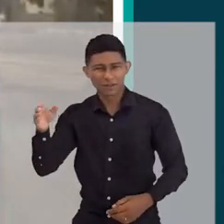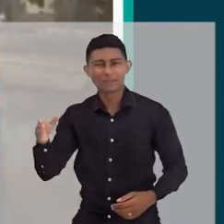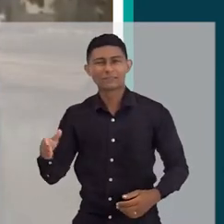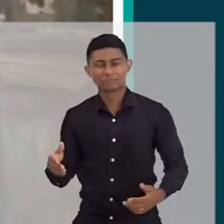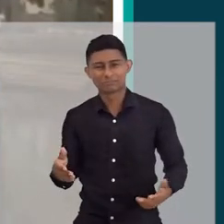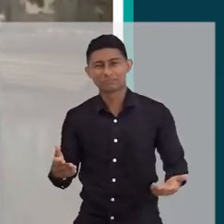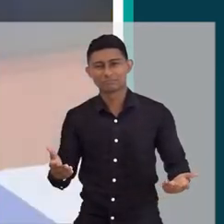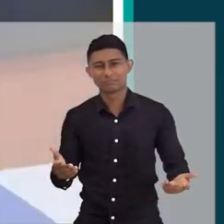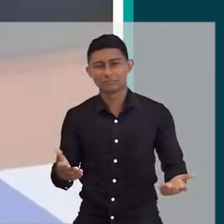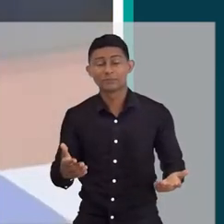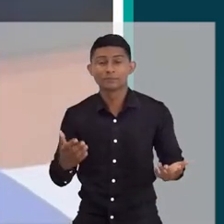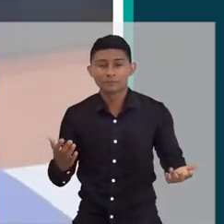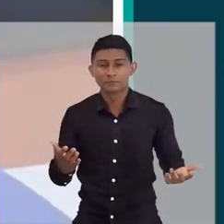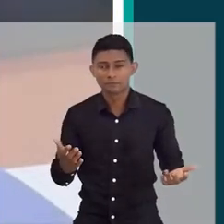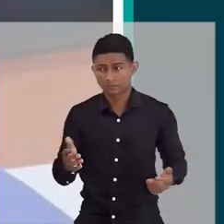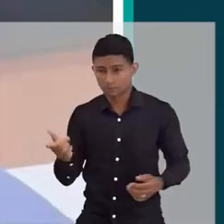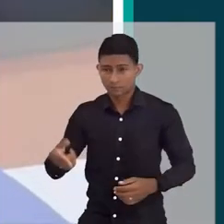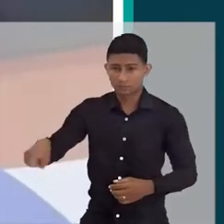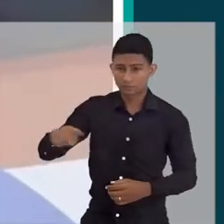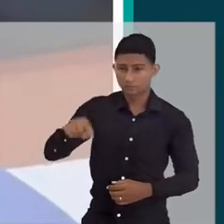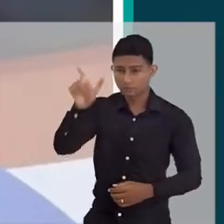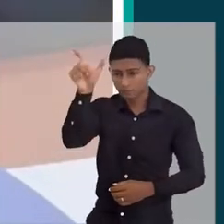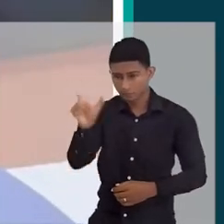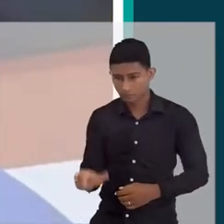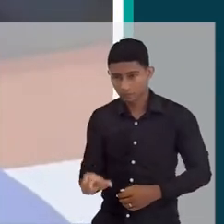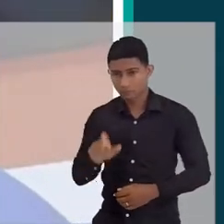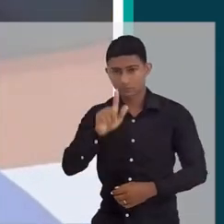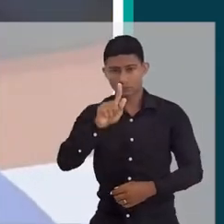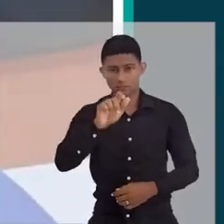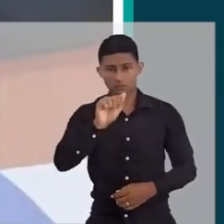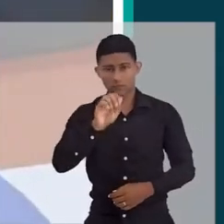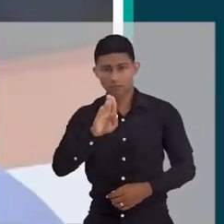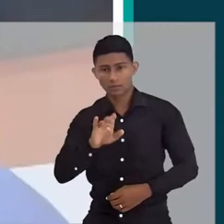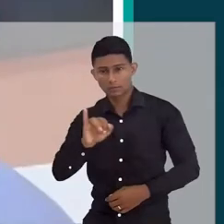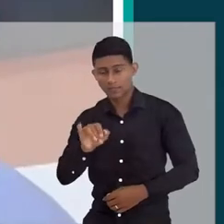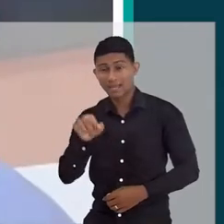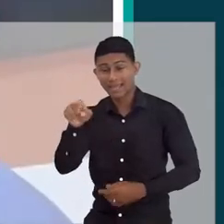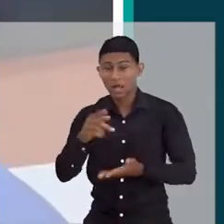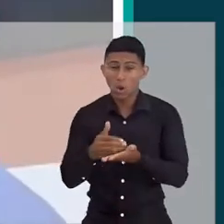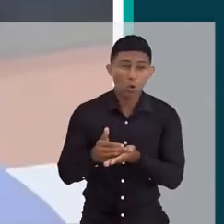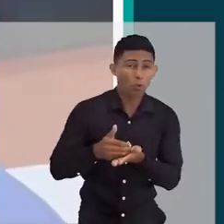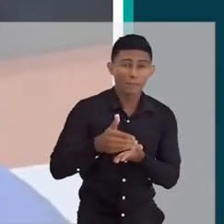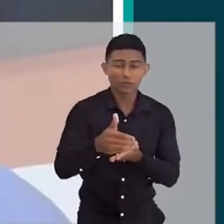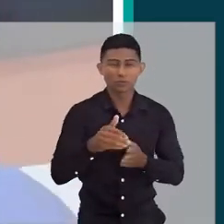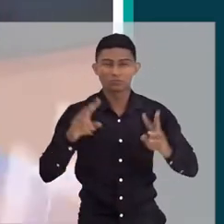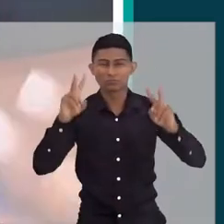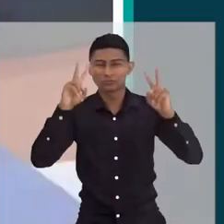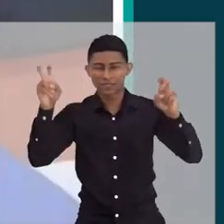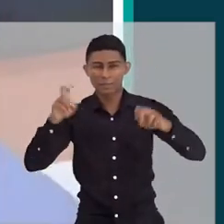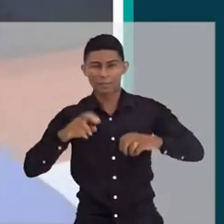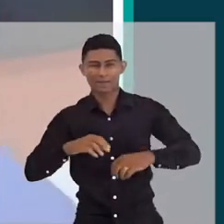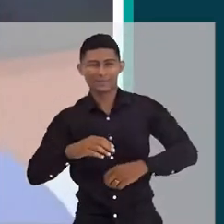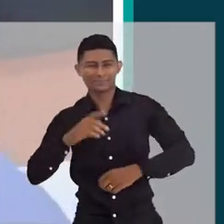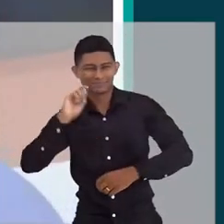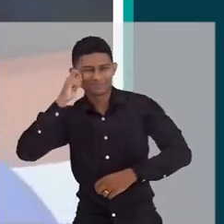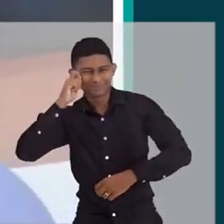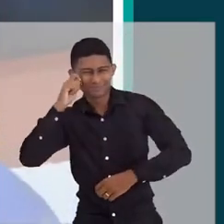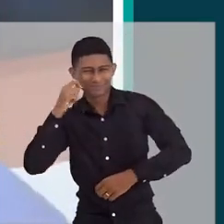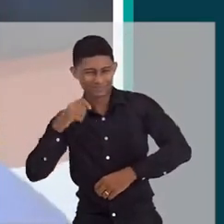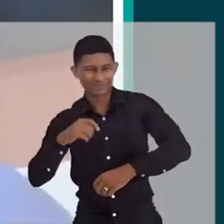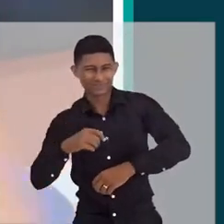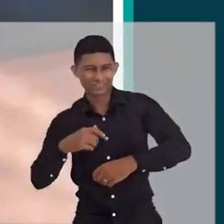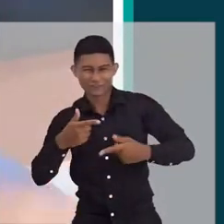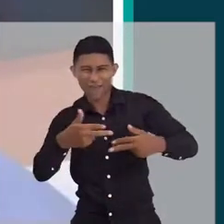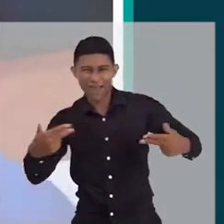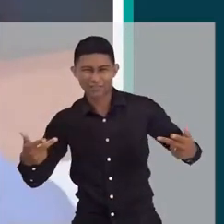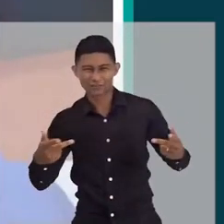lugar. O que que a Gabi, ela começou muito cunhando as questões raciais. As questões raciais, Gabi